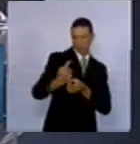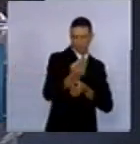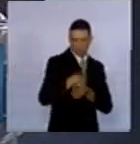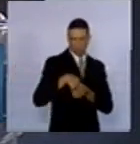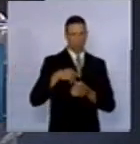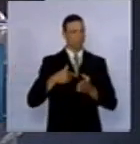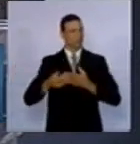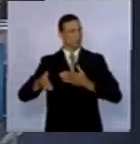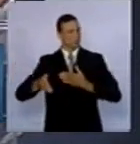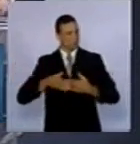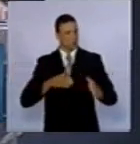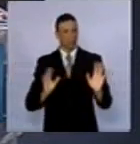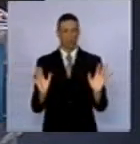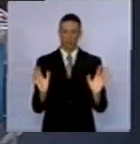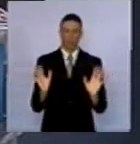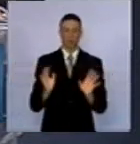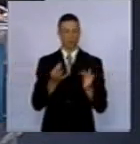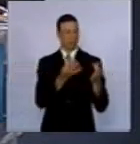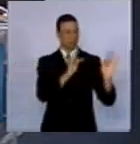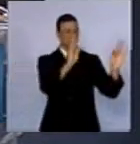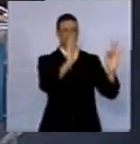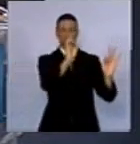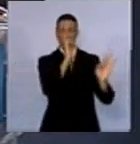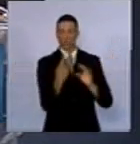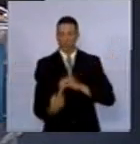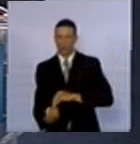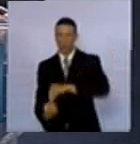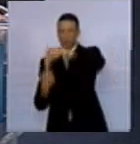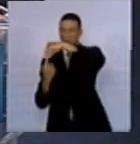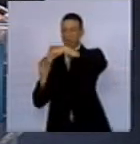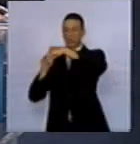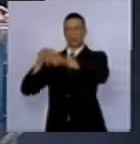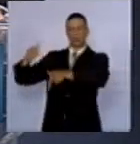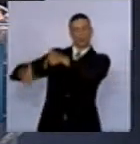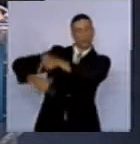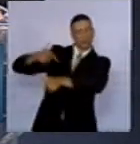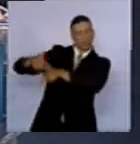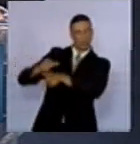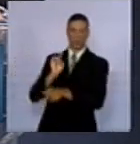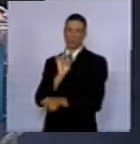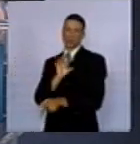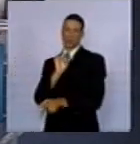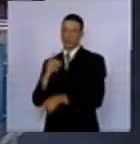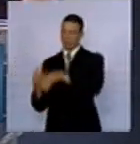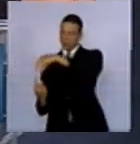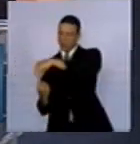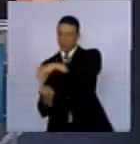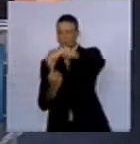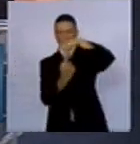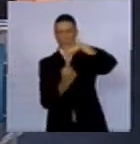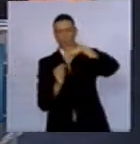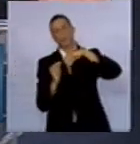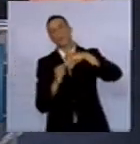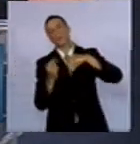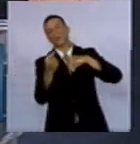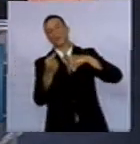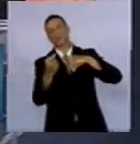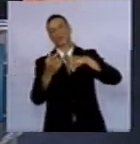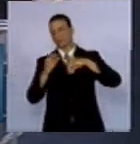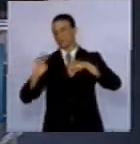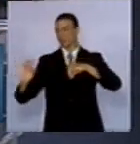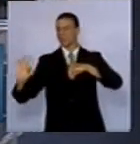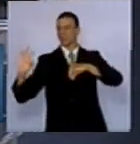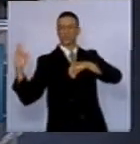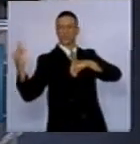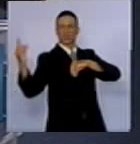então a ter independente da tecnologia um único serviço inclusive pode esse serviço ser prestado por n e